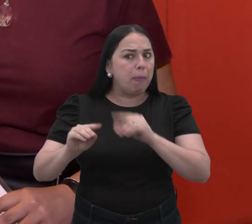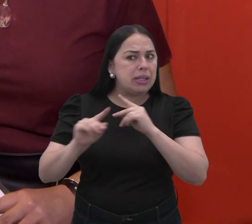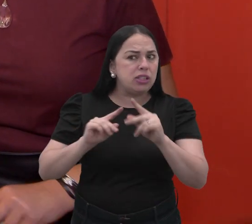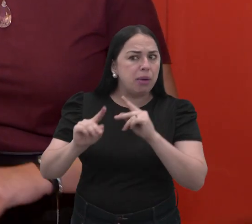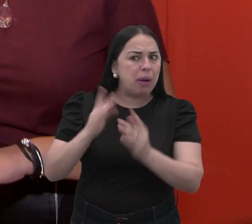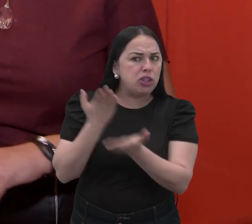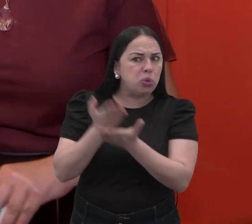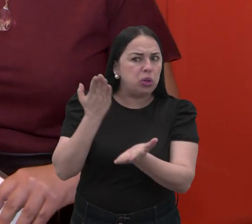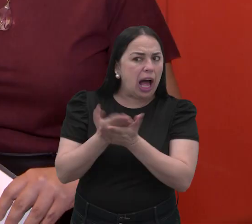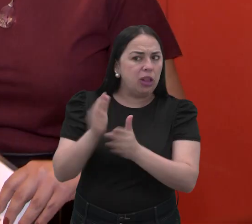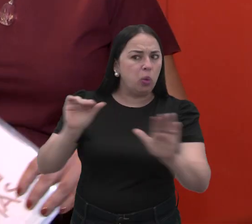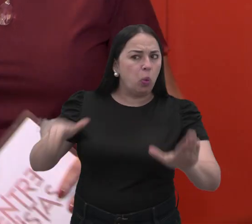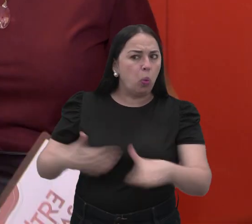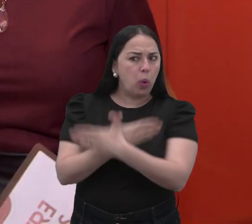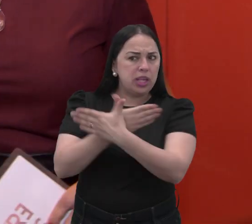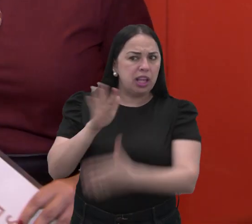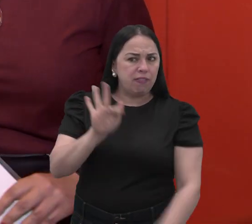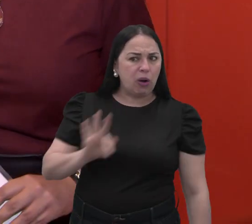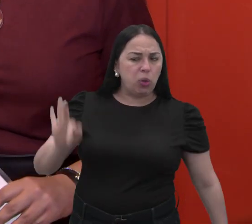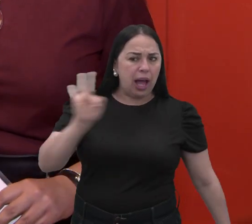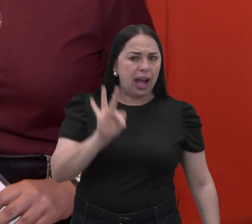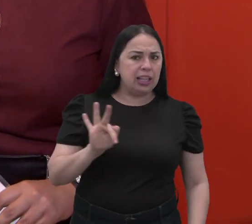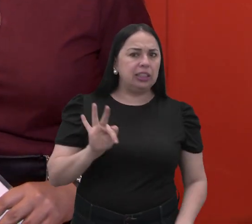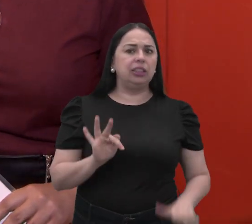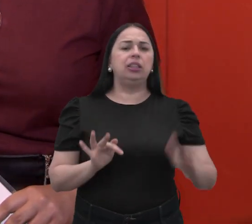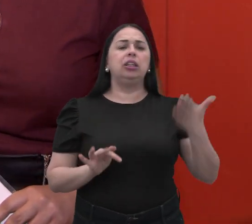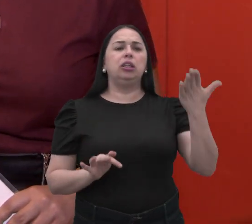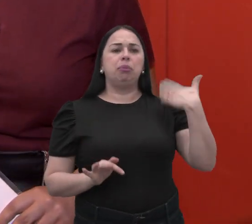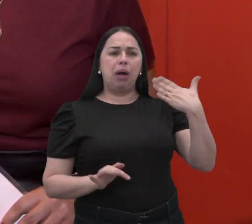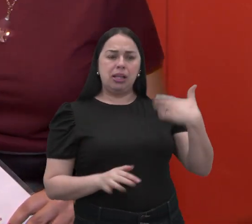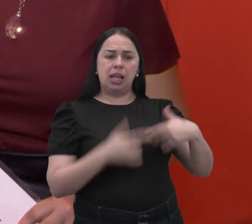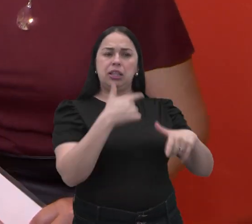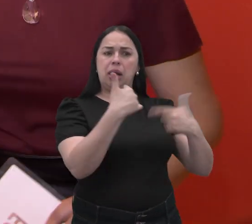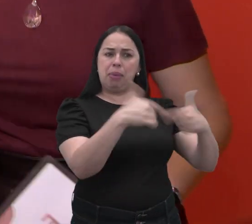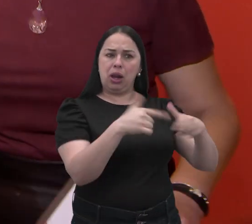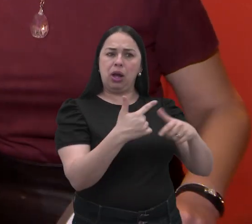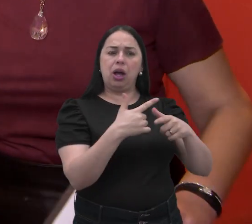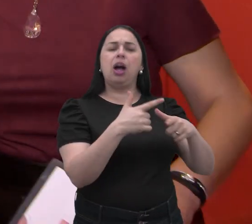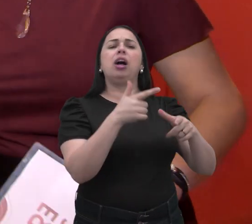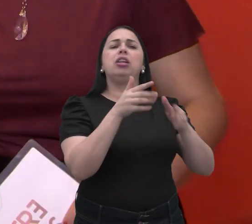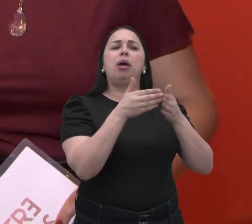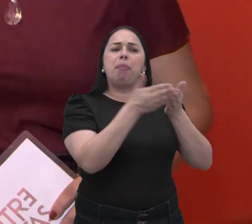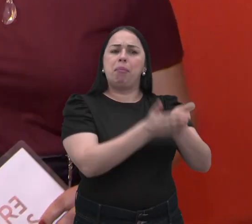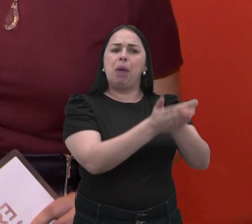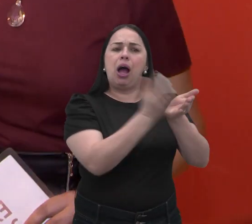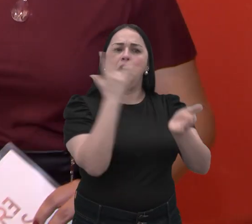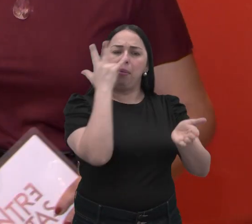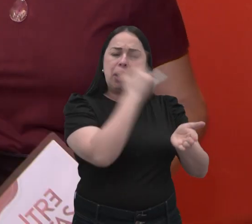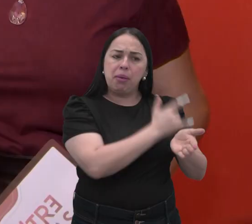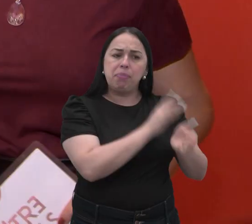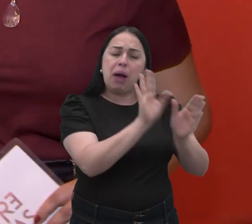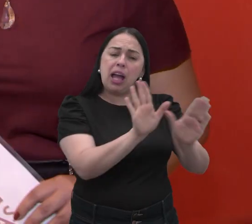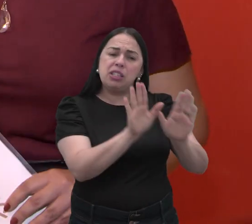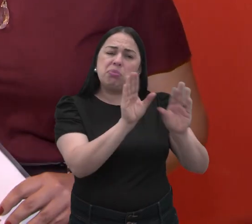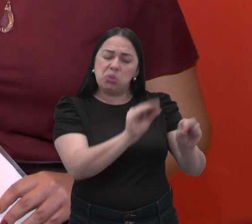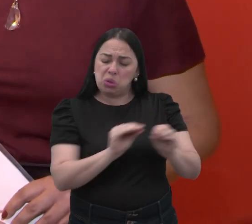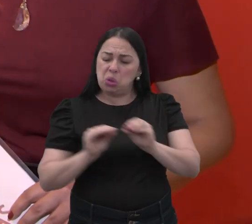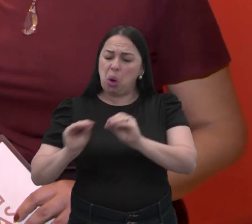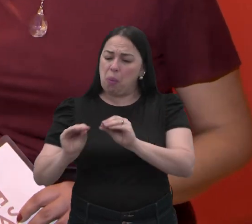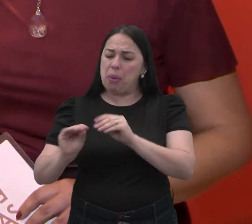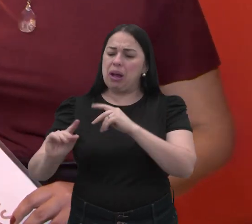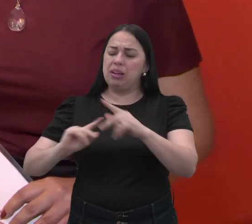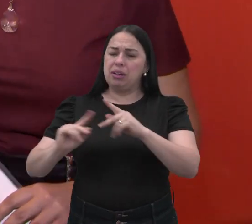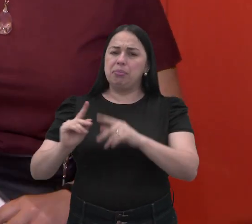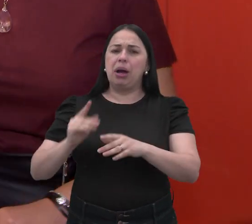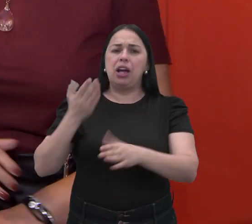ITA, né? Não, nada de rádio. Trabalhou lá no interior querendo fazer rádio, mas eu vou para São José porque eu quero ser engenheiro. Foi isso